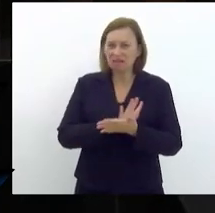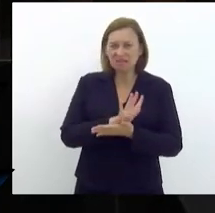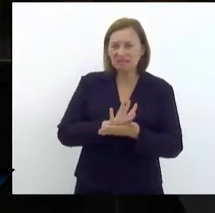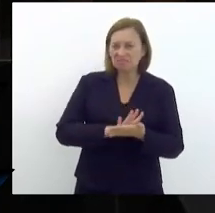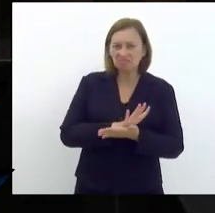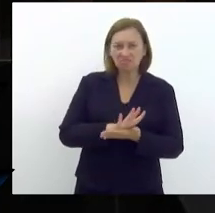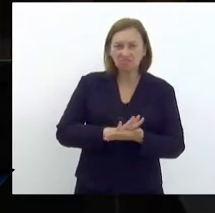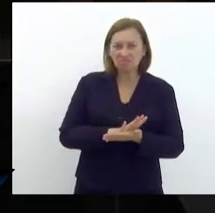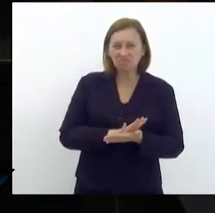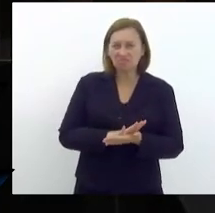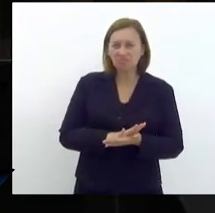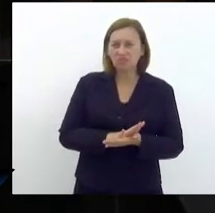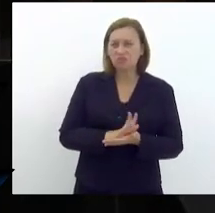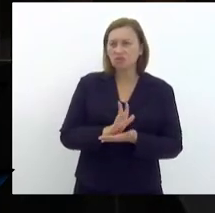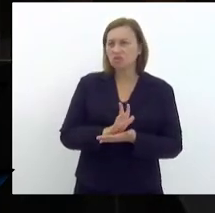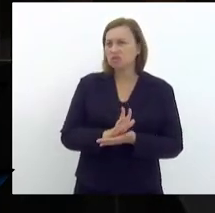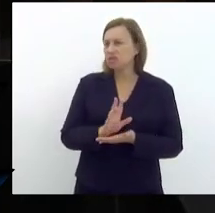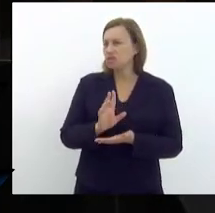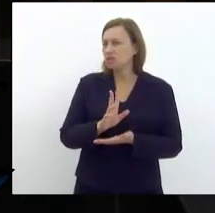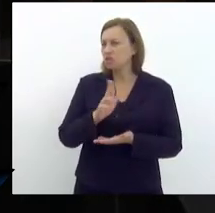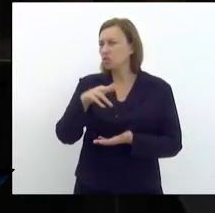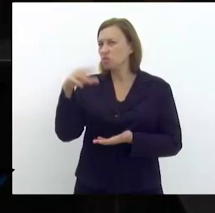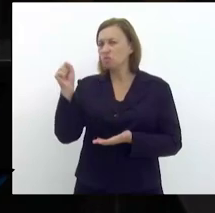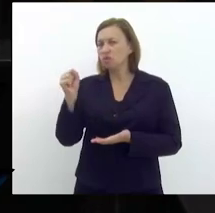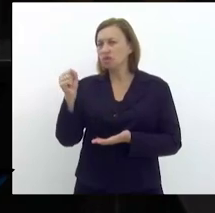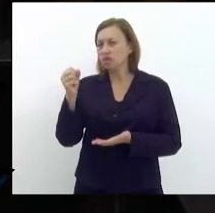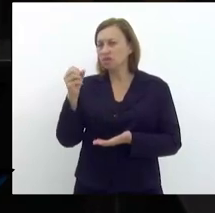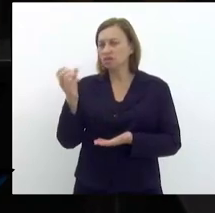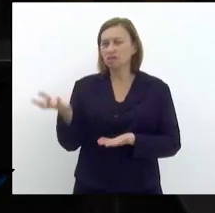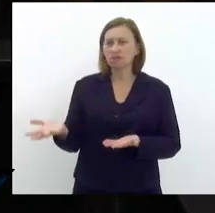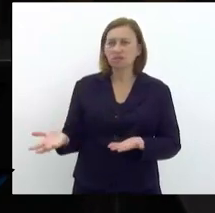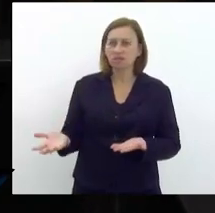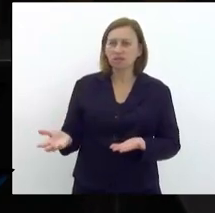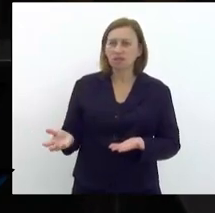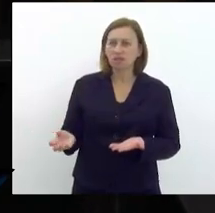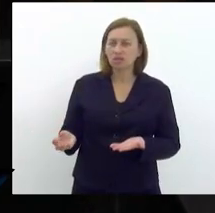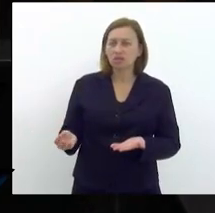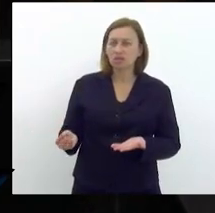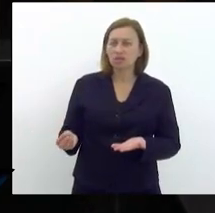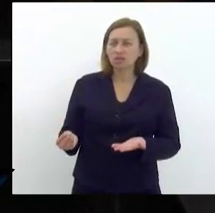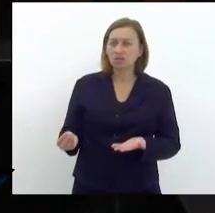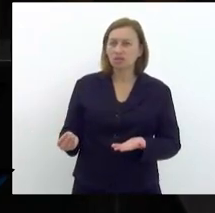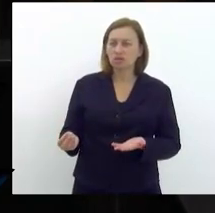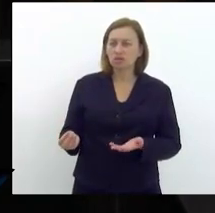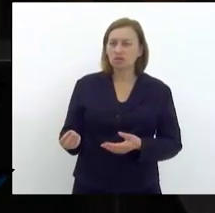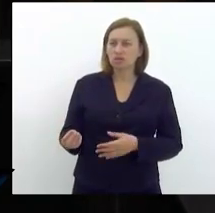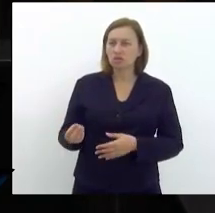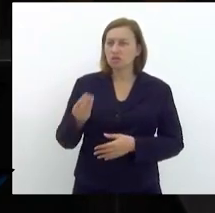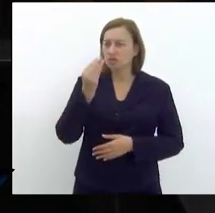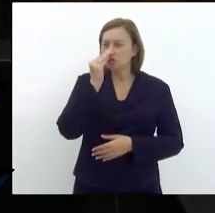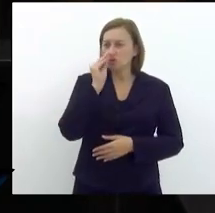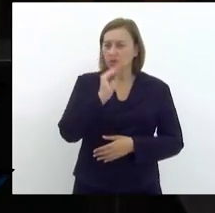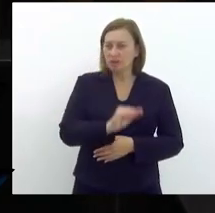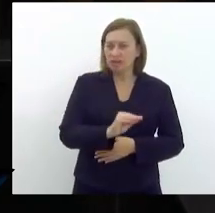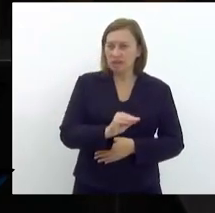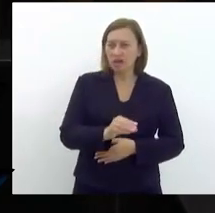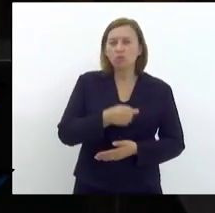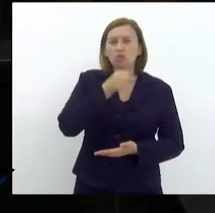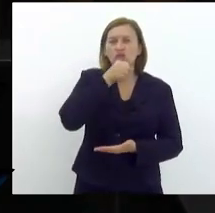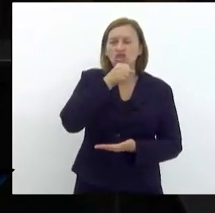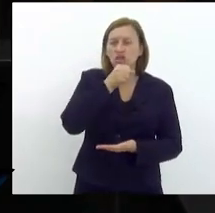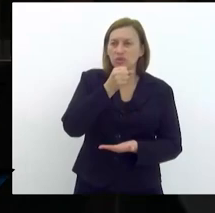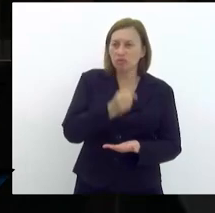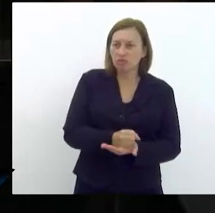e sim jamais negarem os dois testamentos o antigo